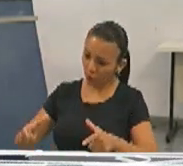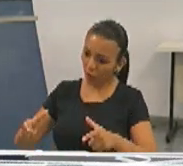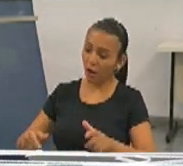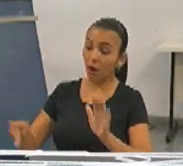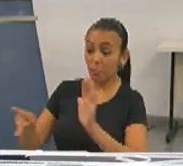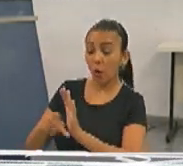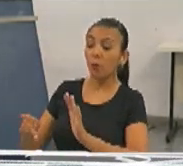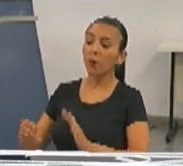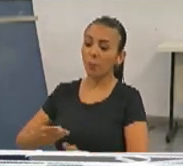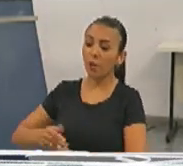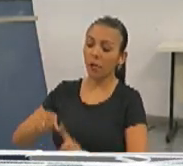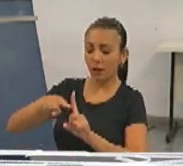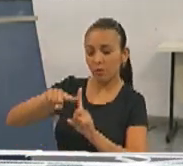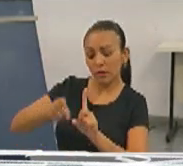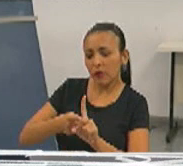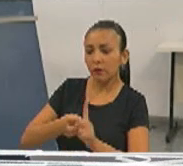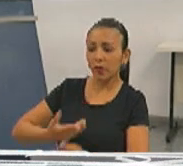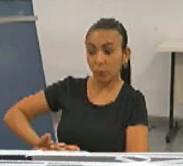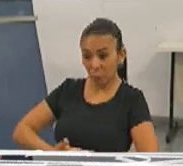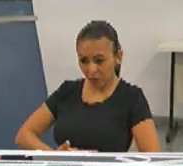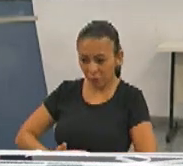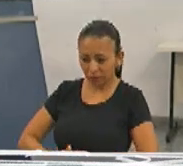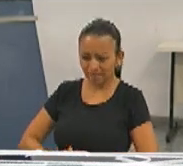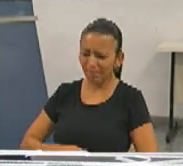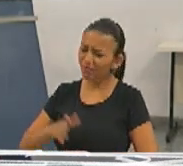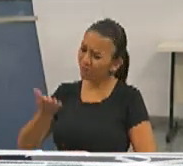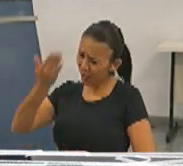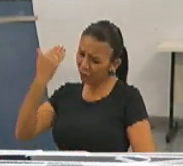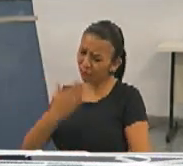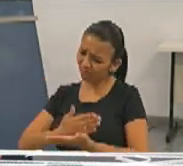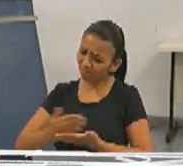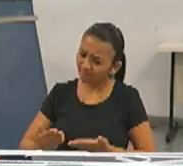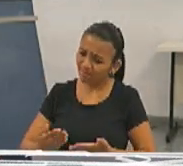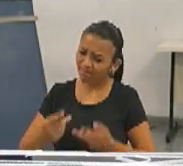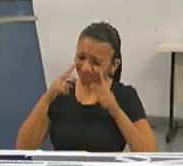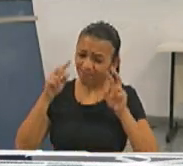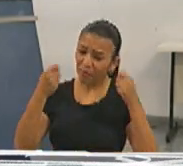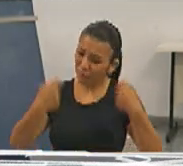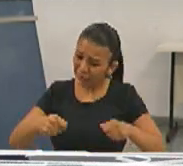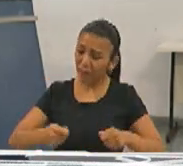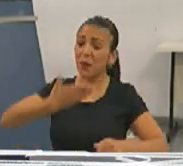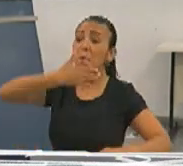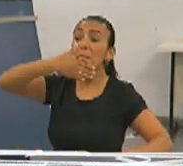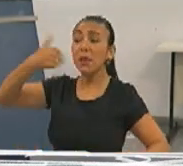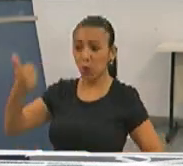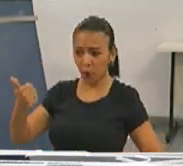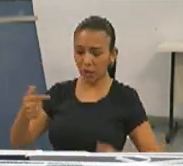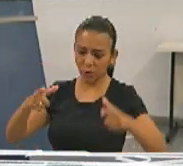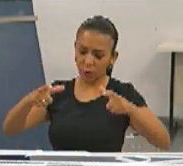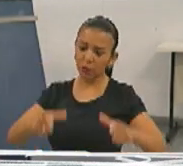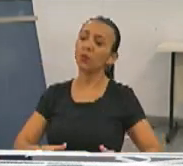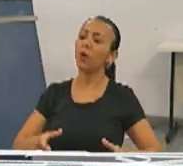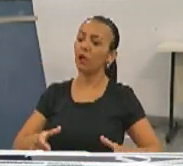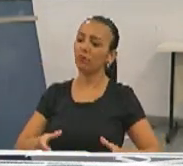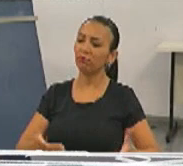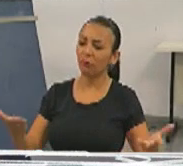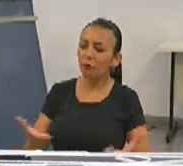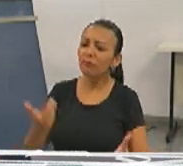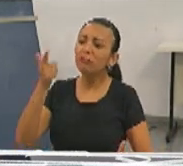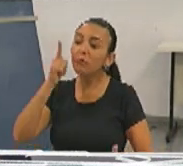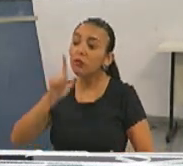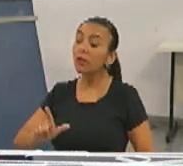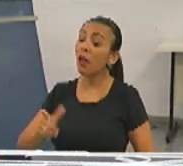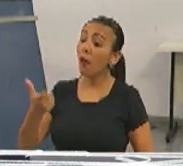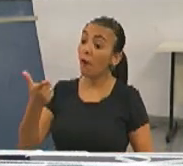Quando começamos a gestão, vimos a necessidade de implementarmos esse espaço. Hoje temos esse espaço com capacidade de alojamento para